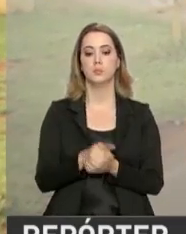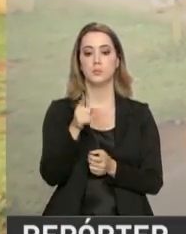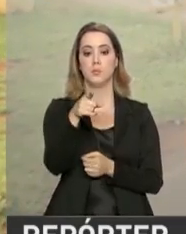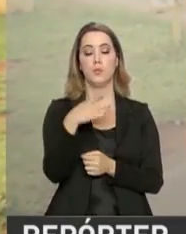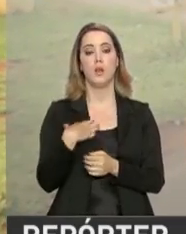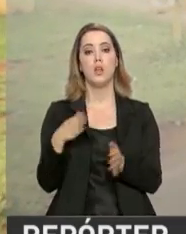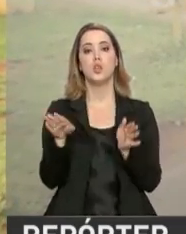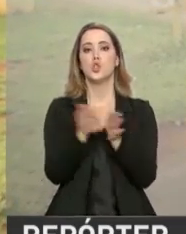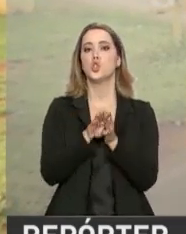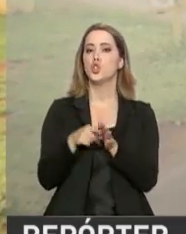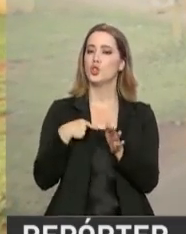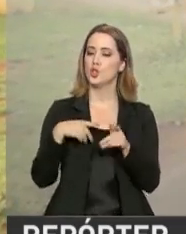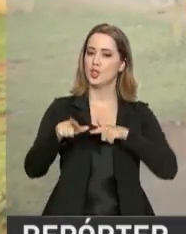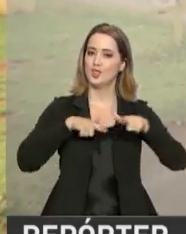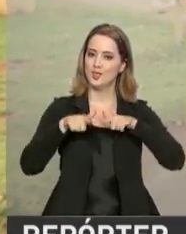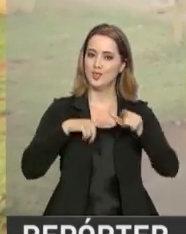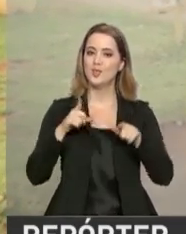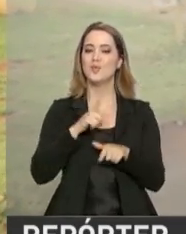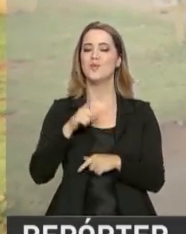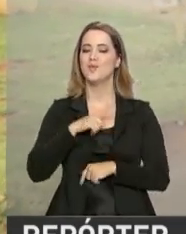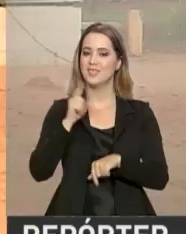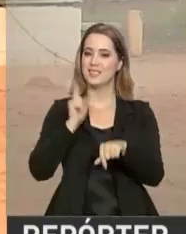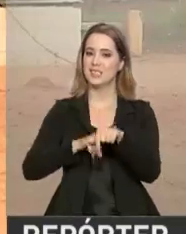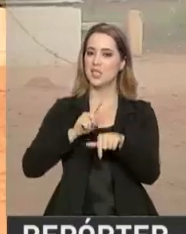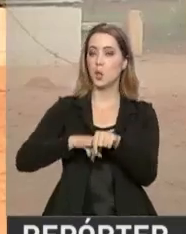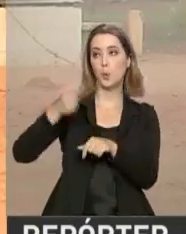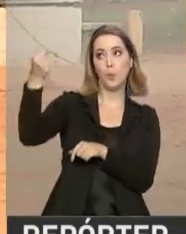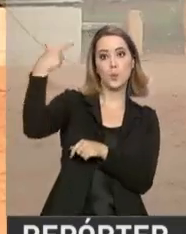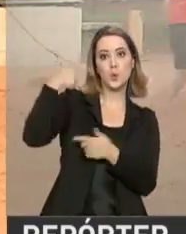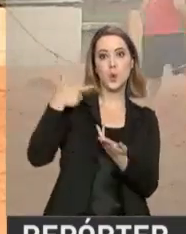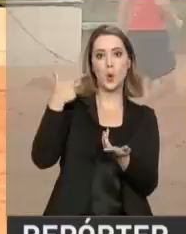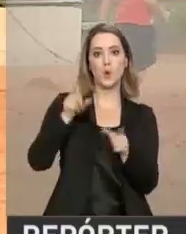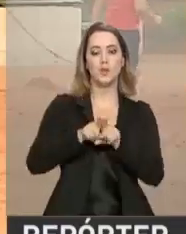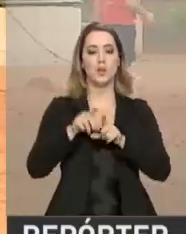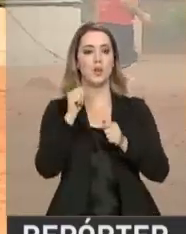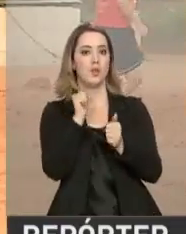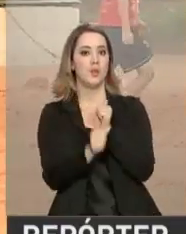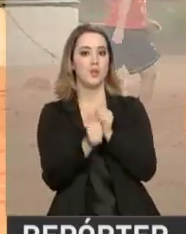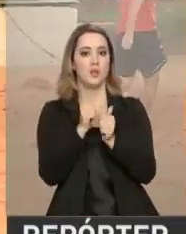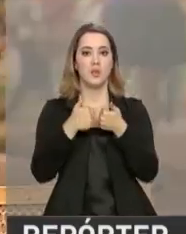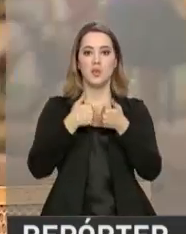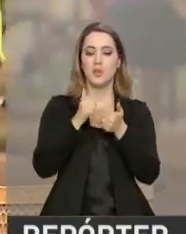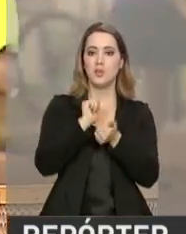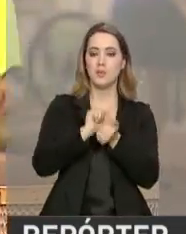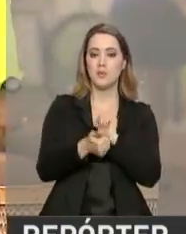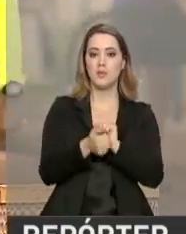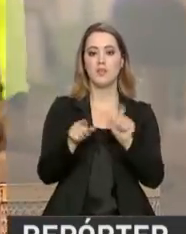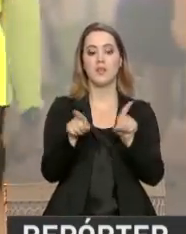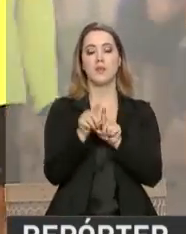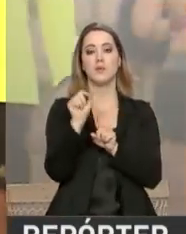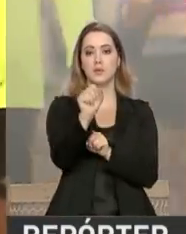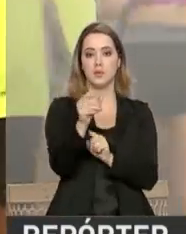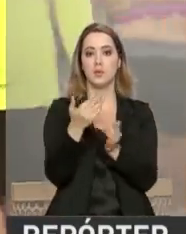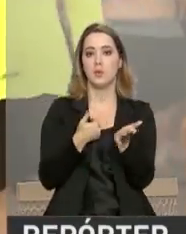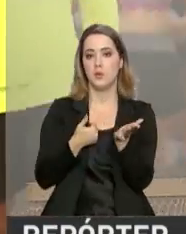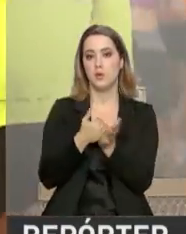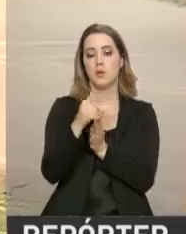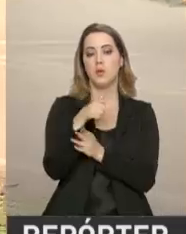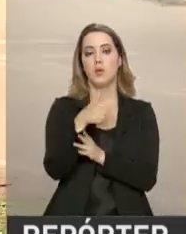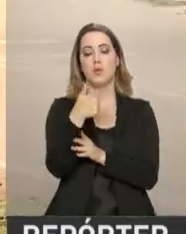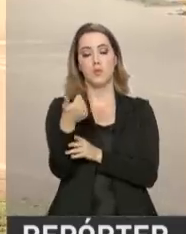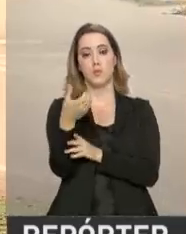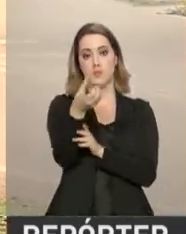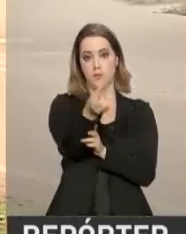Que tal chegar do trabalho e ainda ter tempo para pegar um sol ou praticar esportes? Essa opção está garantida a partir do próximo